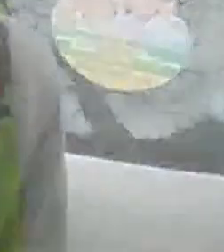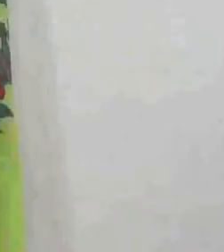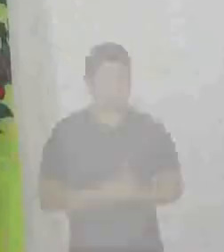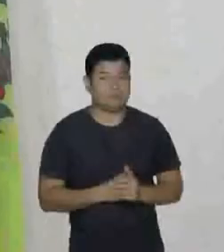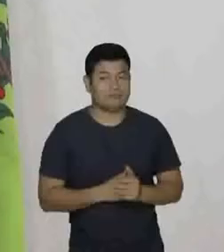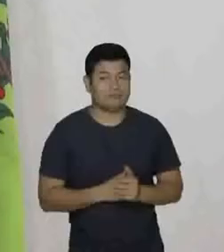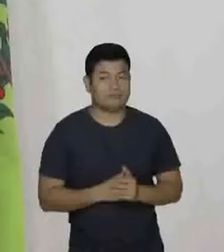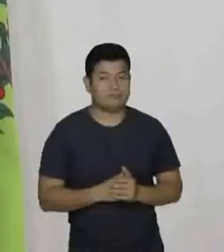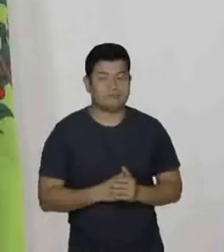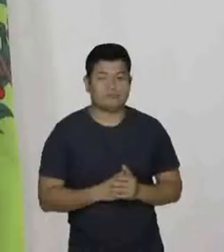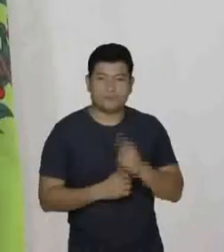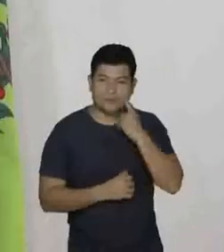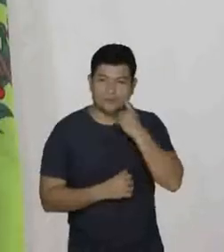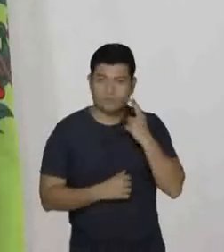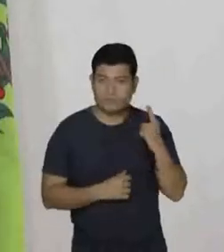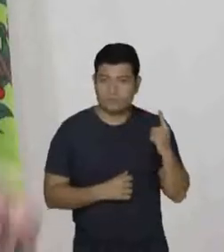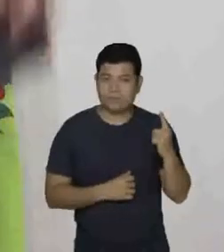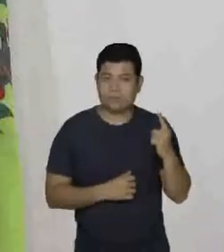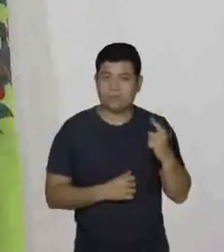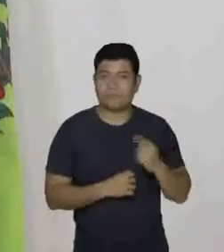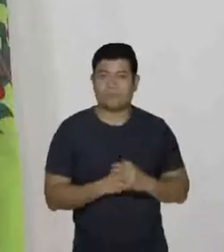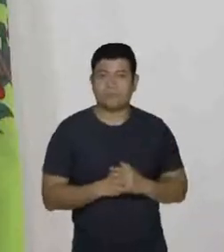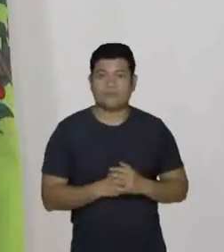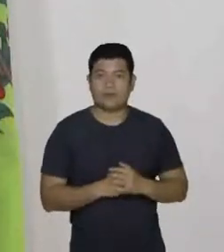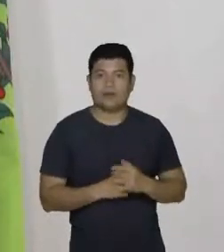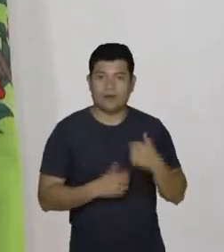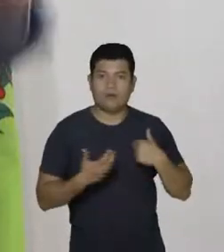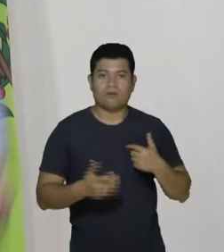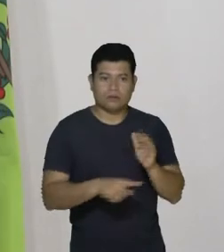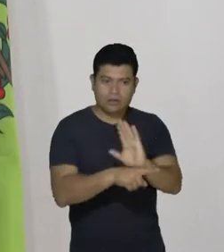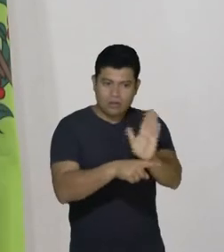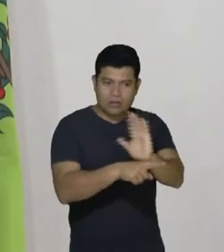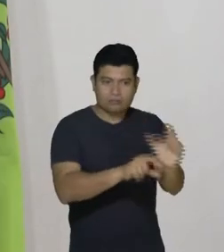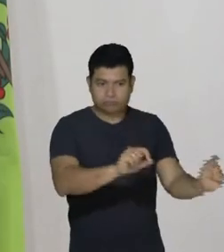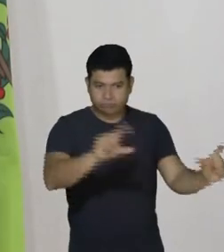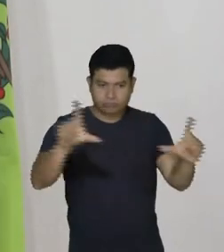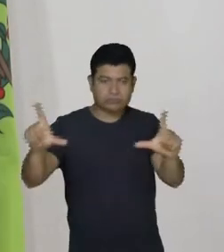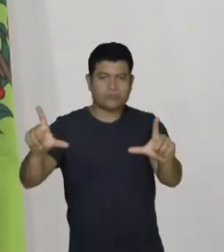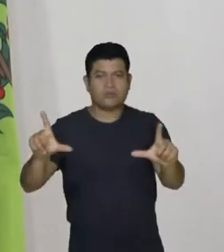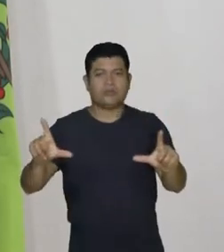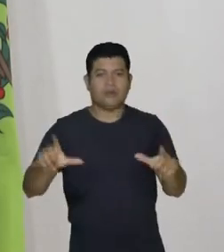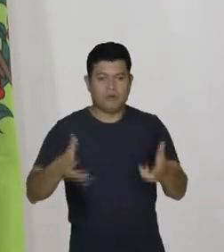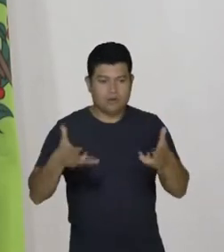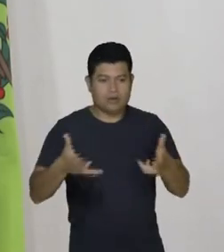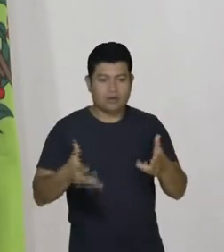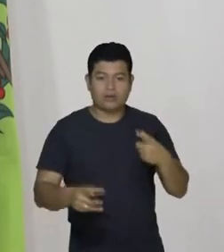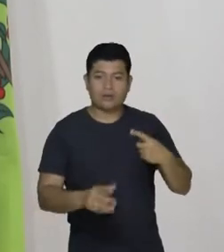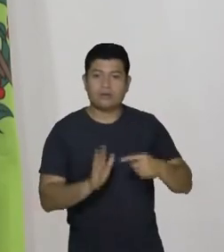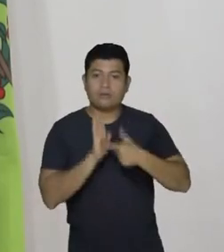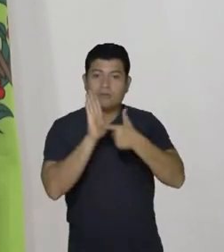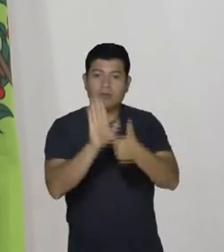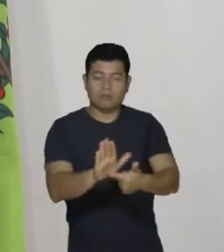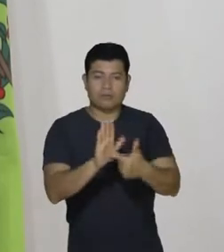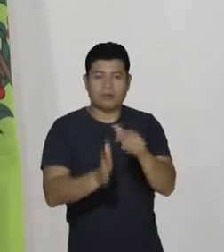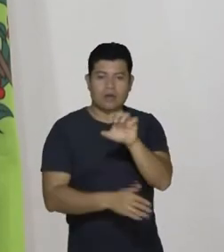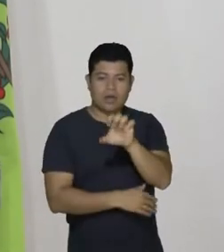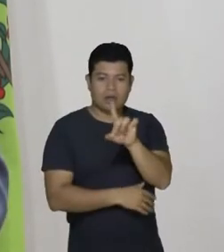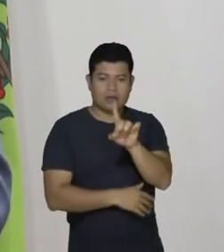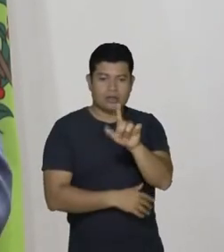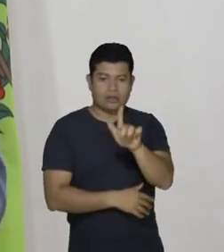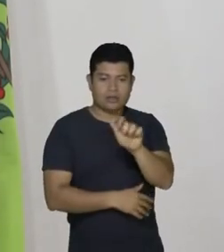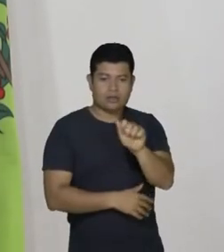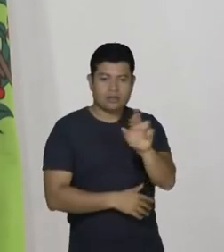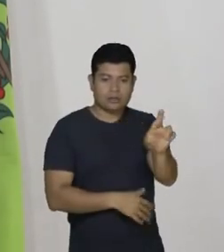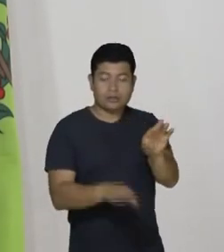Chegou. E chegou aqui. Fiz questão de colocar na tela para mostrar para o Edgar e para esse pai aí